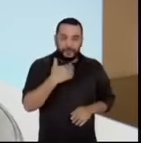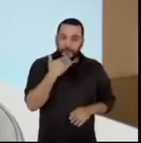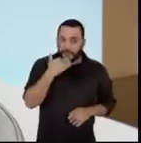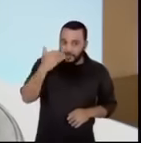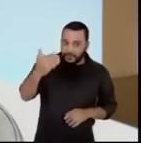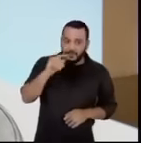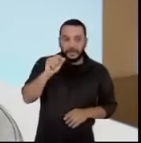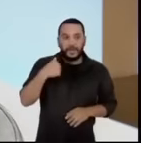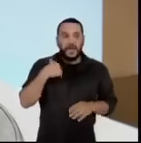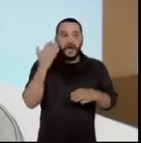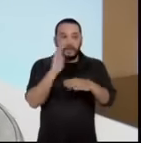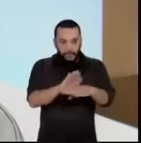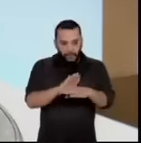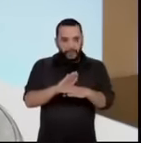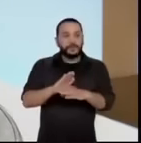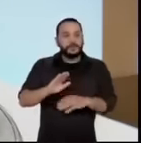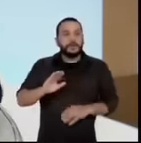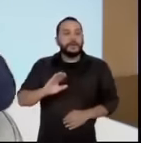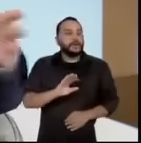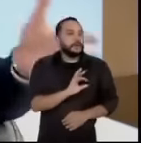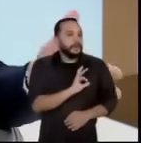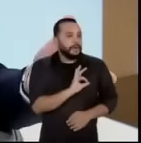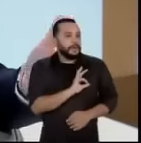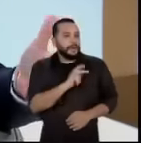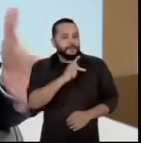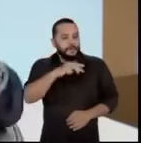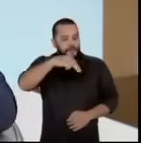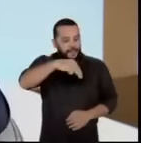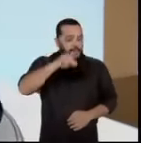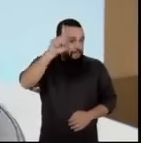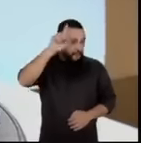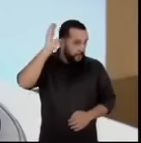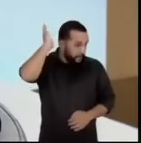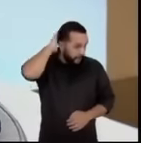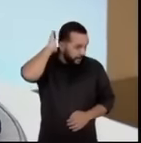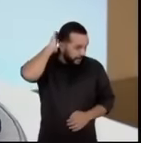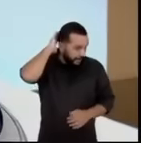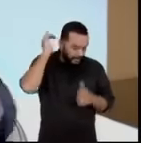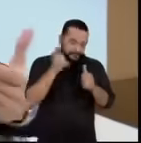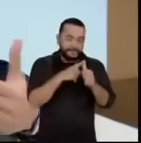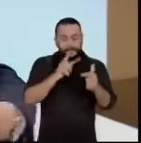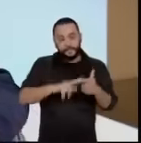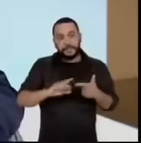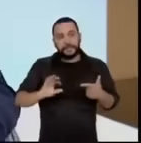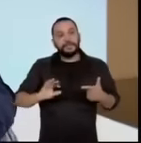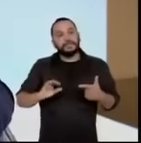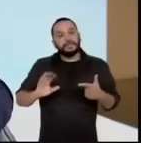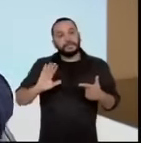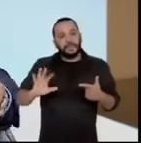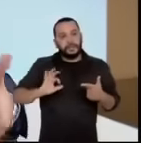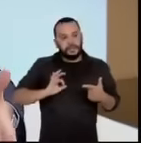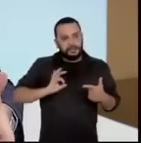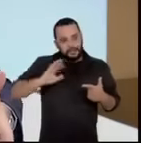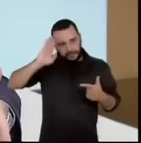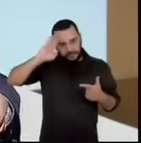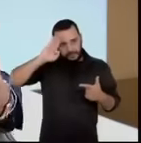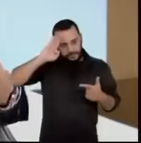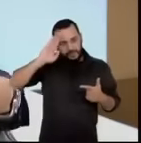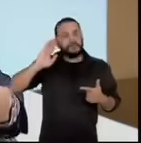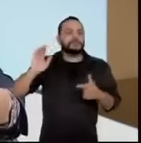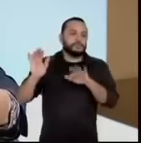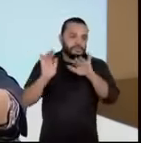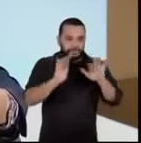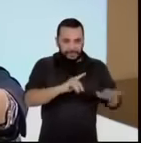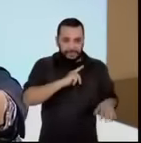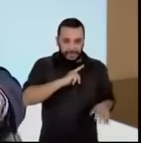só apoio à Polícia Militar do Pará, como também à Força Nacional. Ou seja, com relação ao Ministério do Meio Ambiente e da equipe do IBAMA, que é